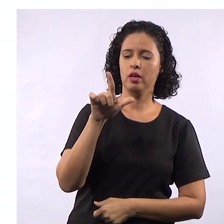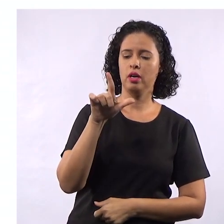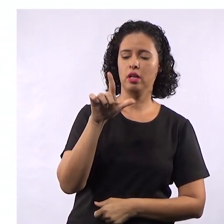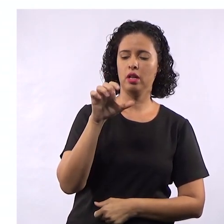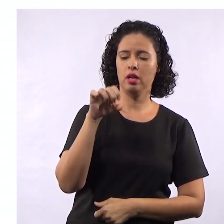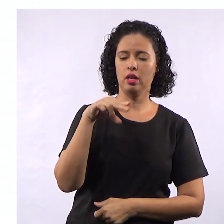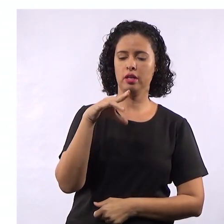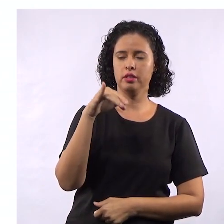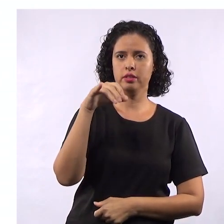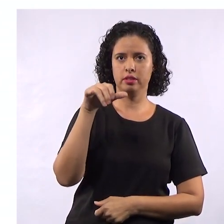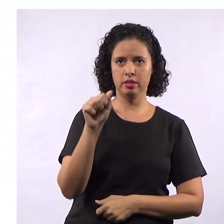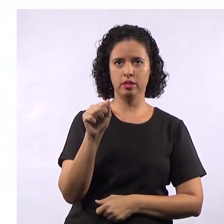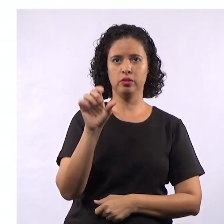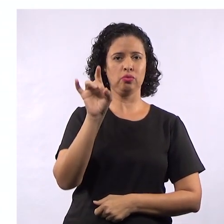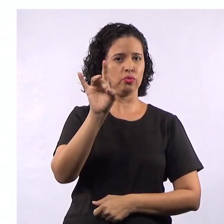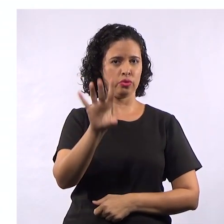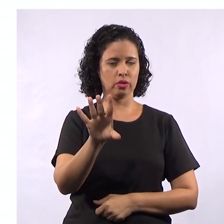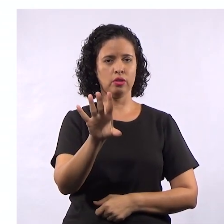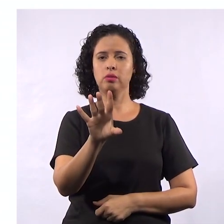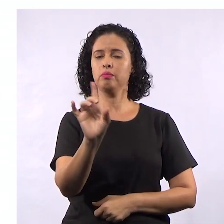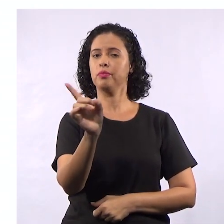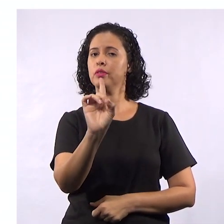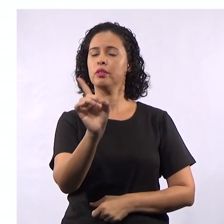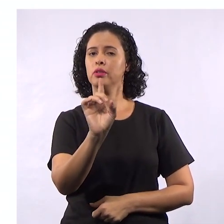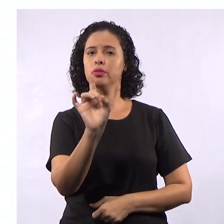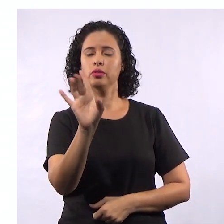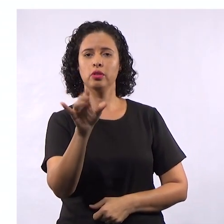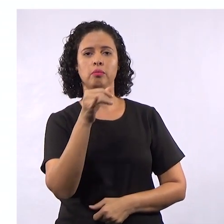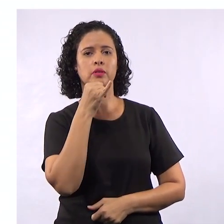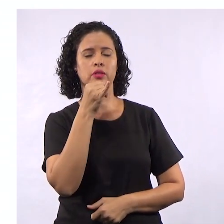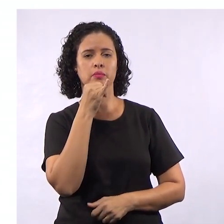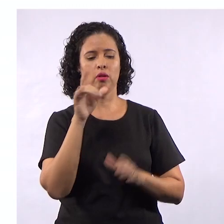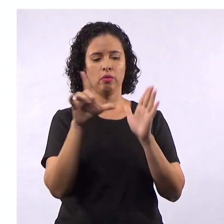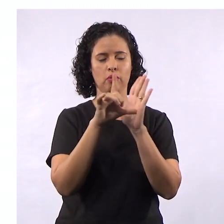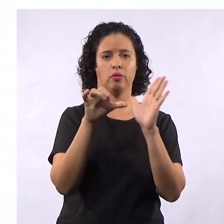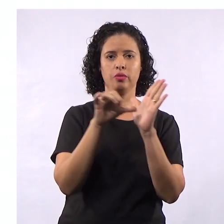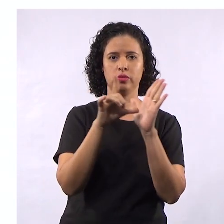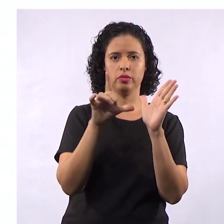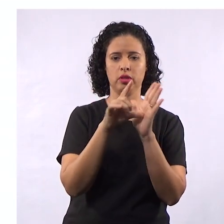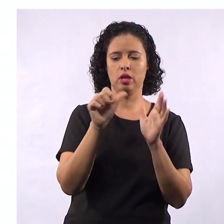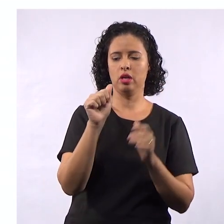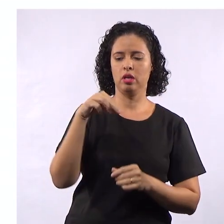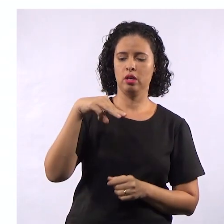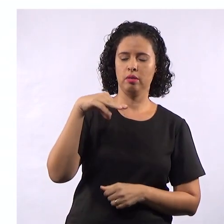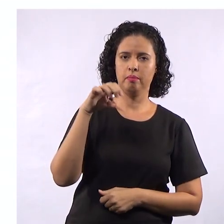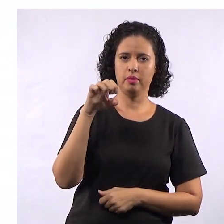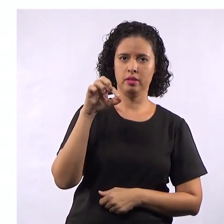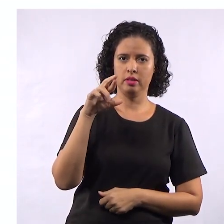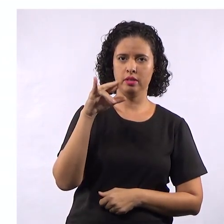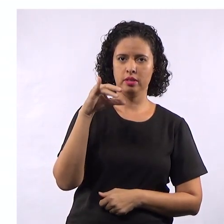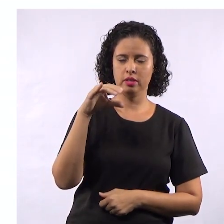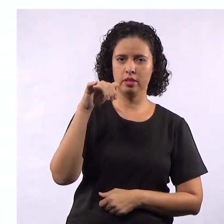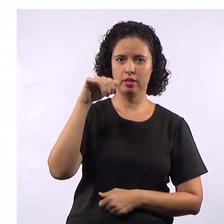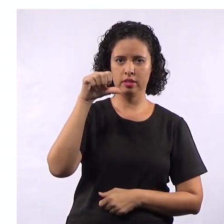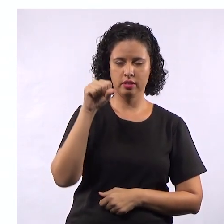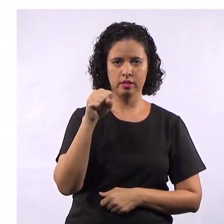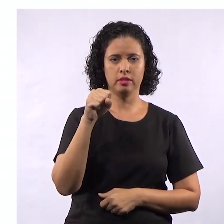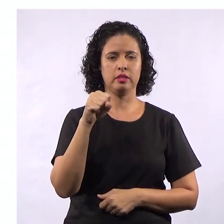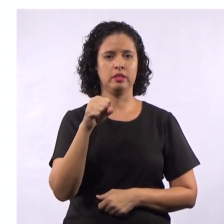família, a massa falida, o espólio, né? O espólio que é o conjunto de bens aí deixado pelo decujus, né? Que é o